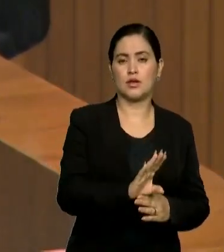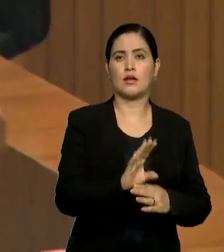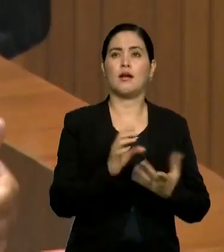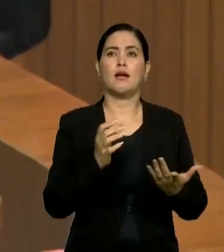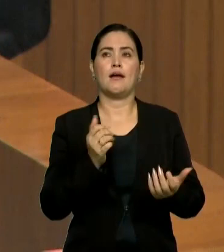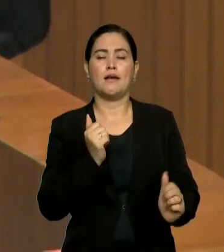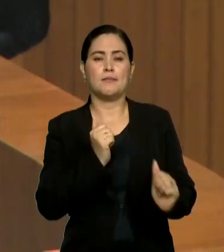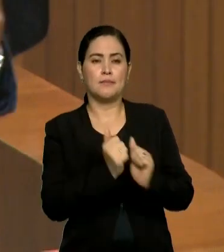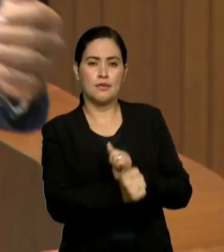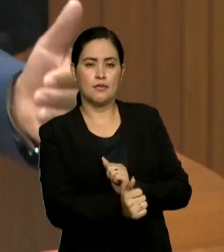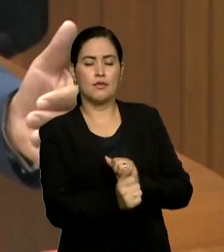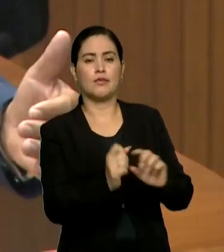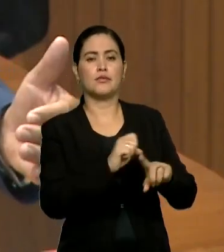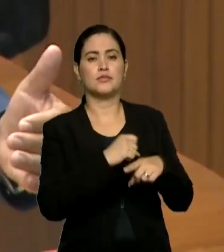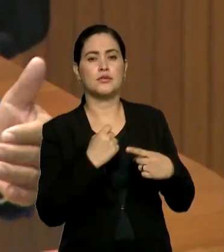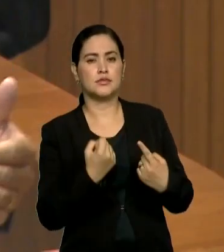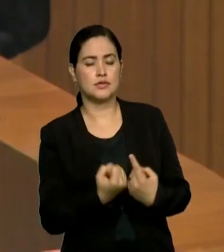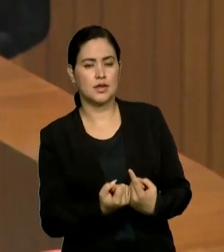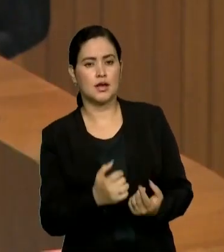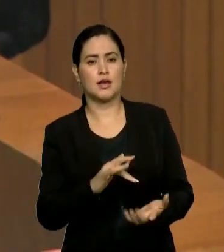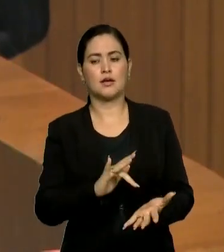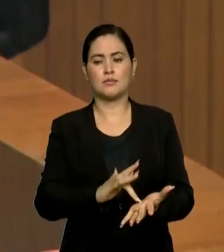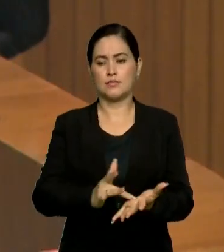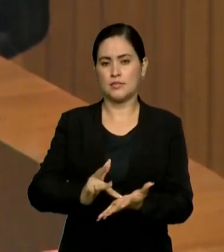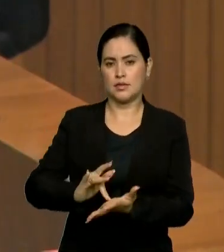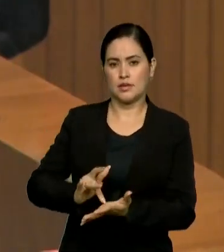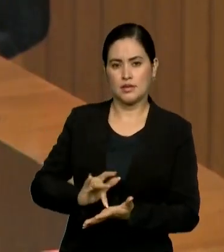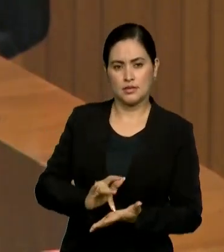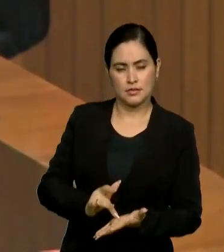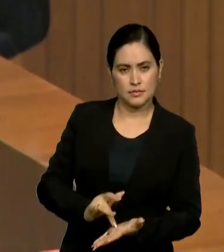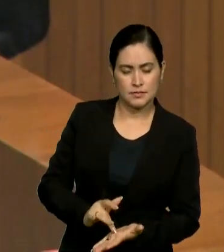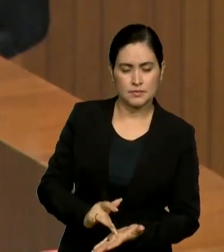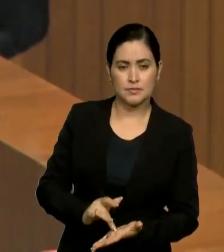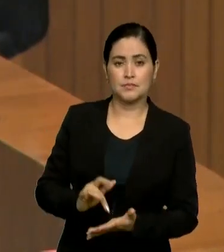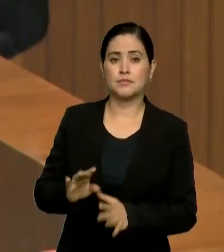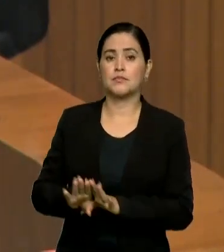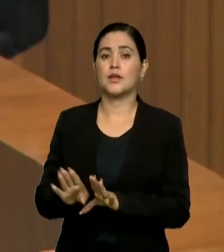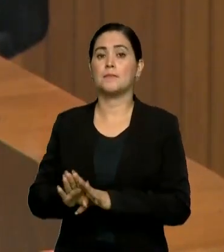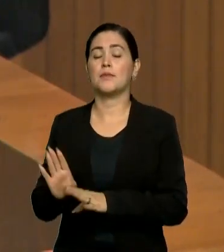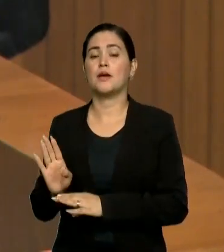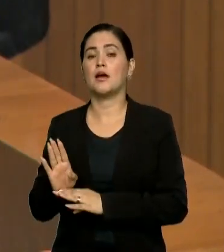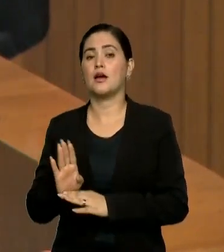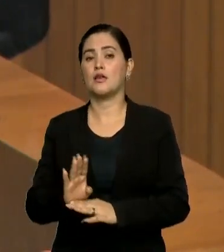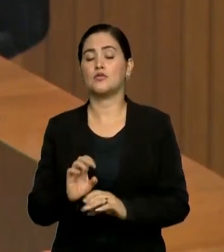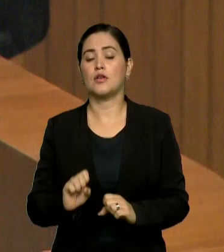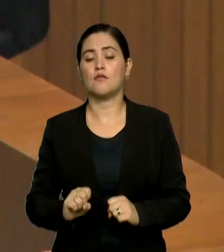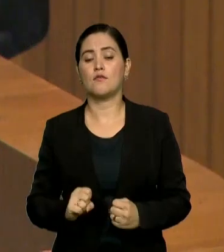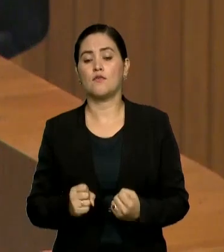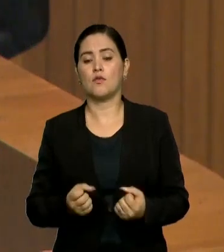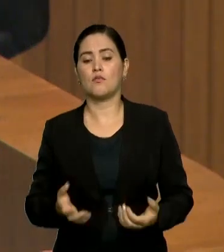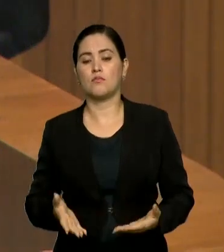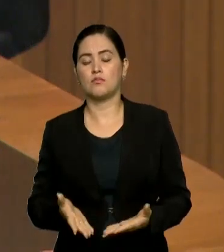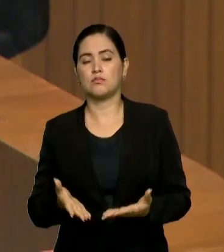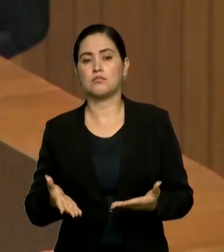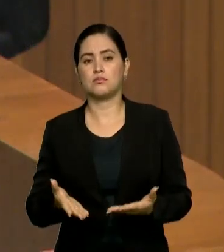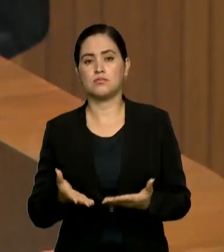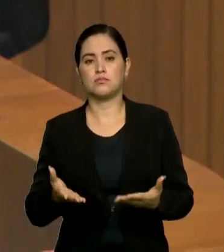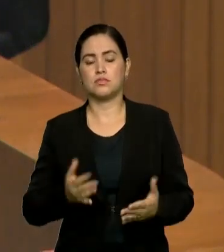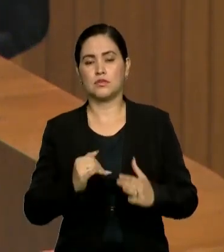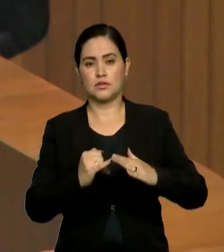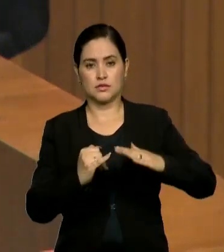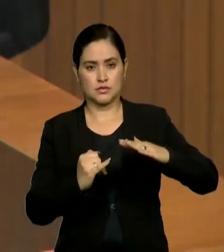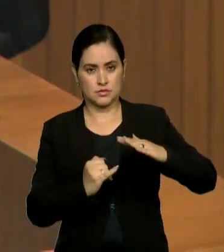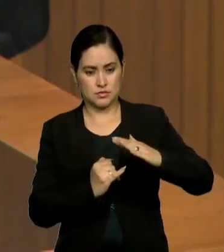área social, no balé, como vimos ontem, vai ajudar a fortalecer, fomentar essas